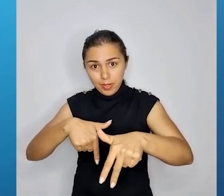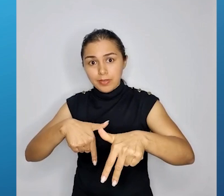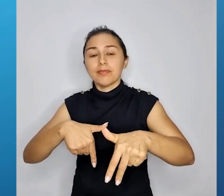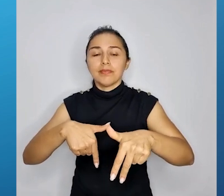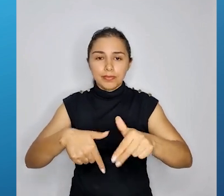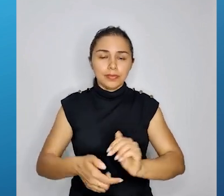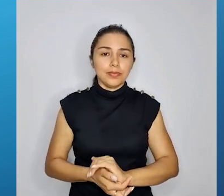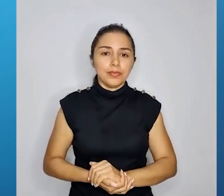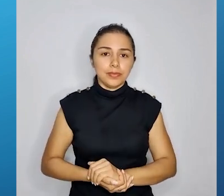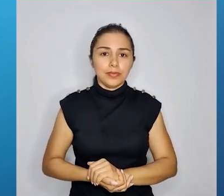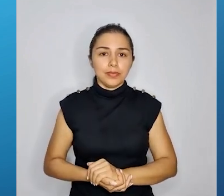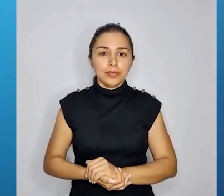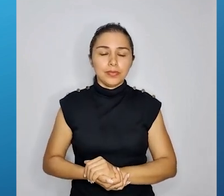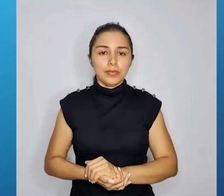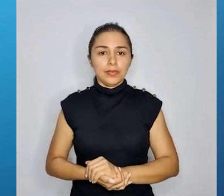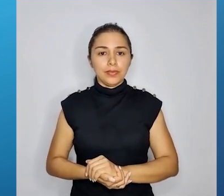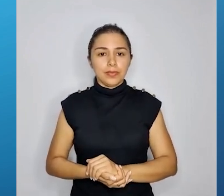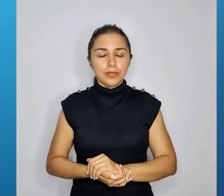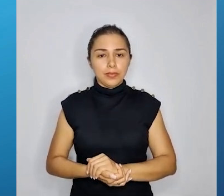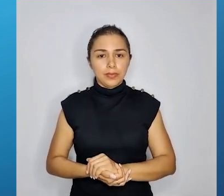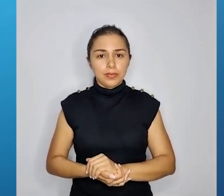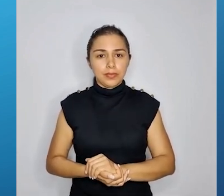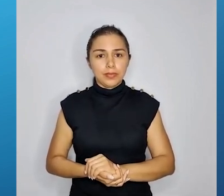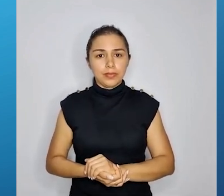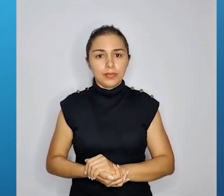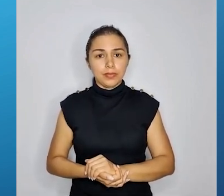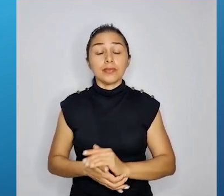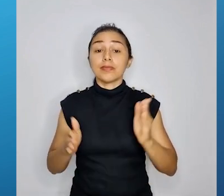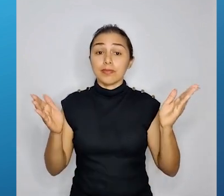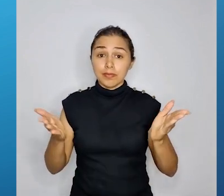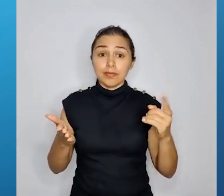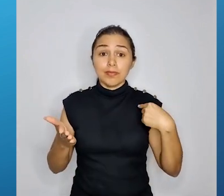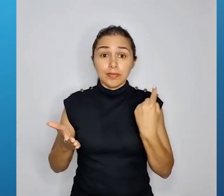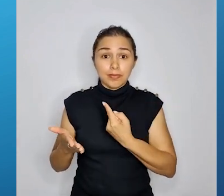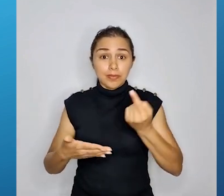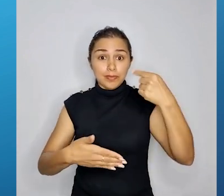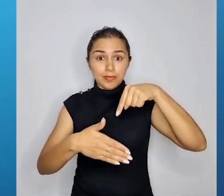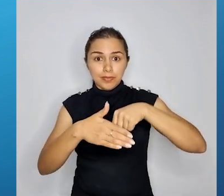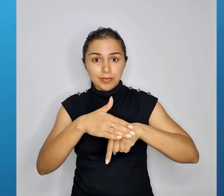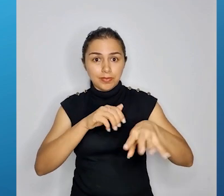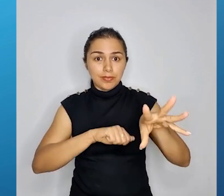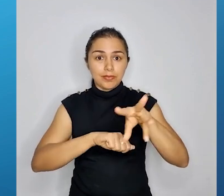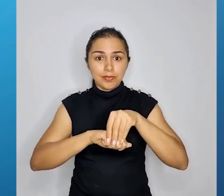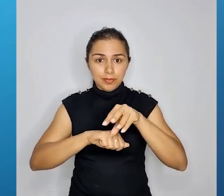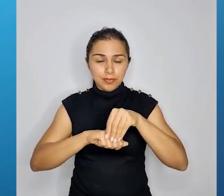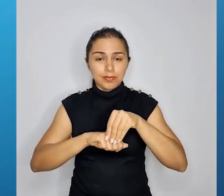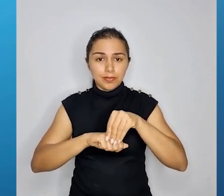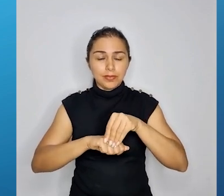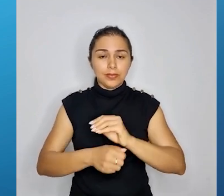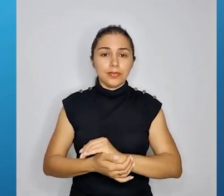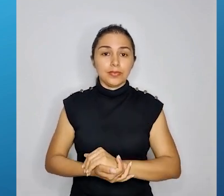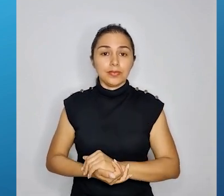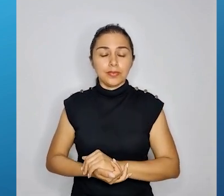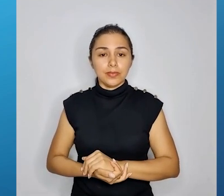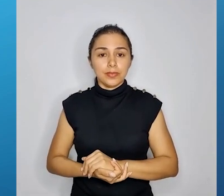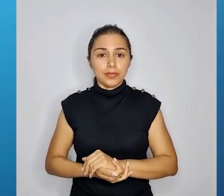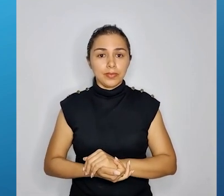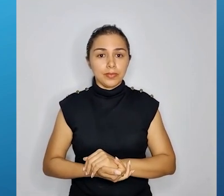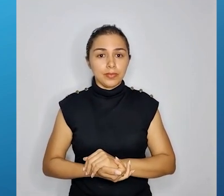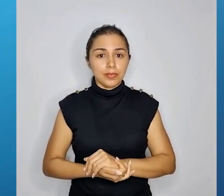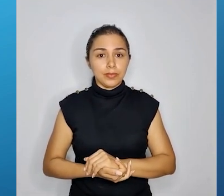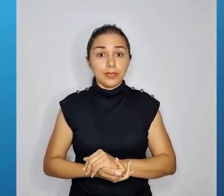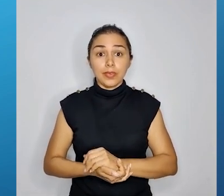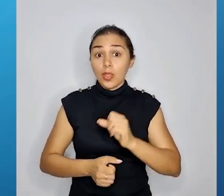metragem a ser percorrida. Certinho? Então vamos lá, vamos aprofundar um pouquinho mais a respeito disso. Então,